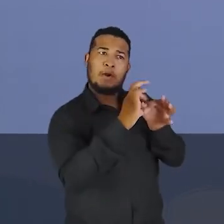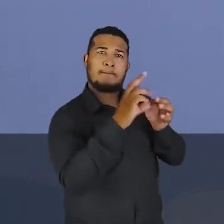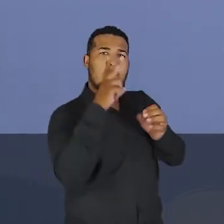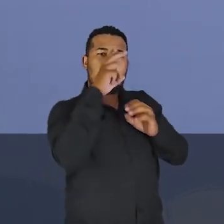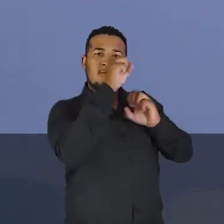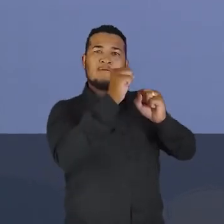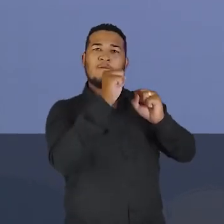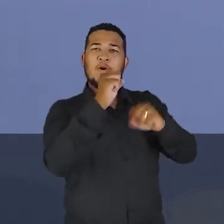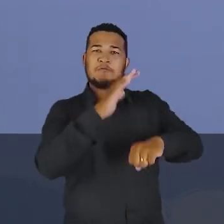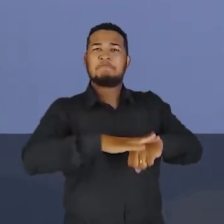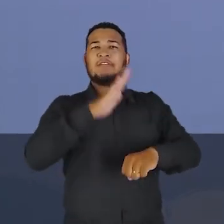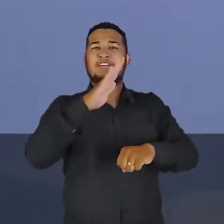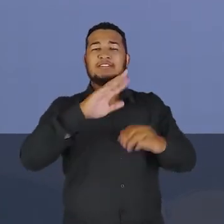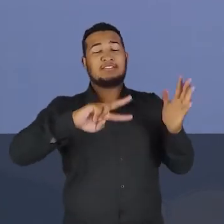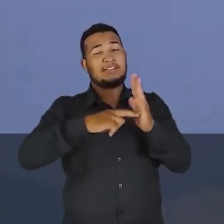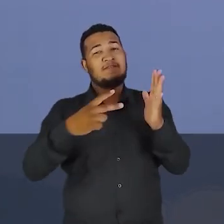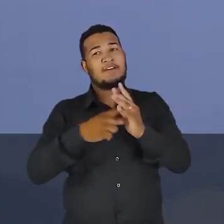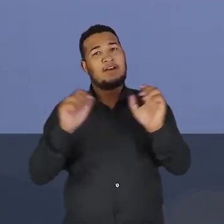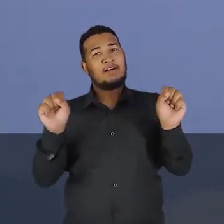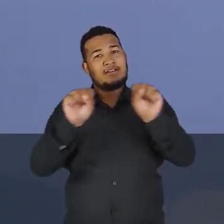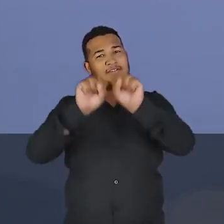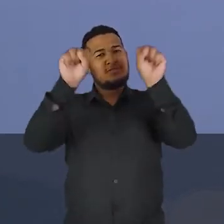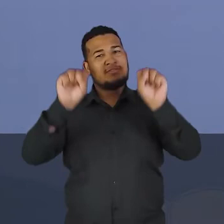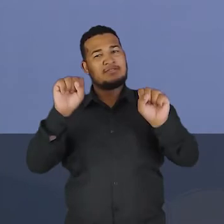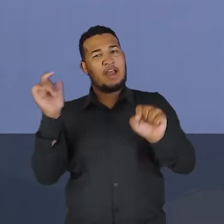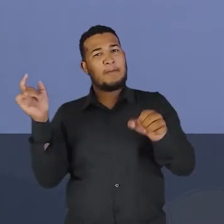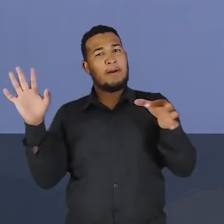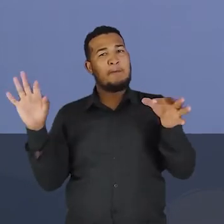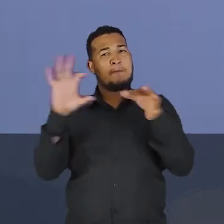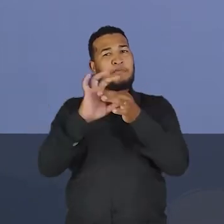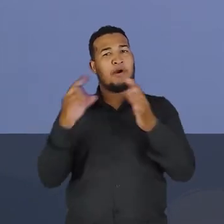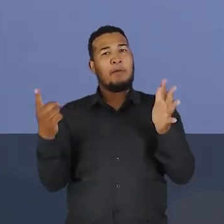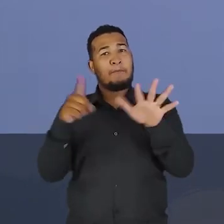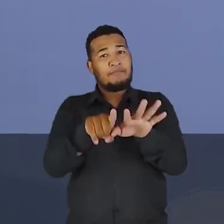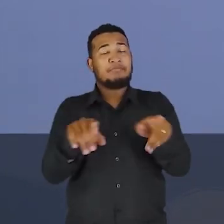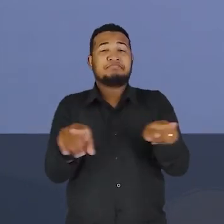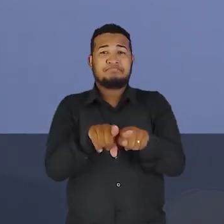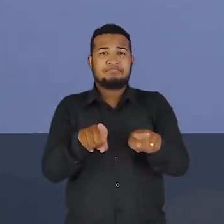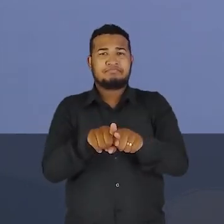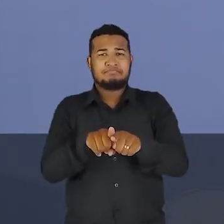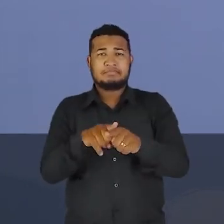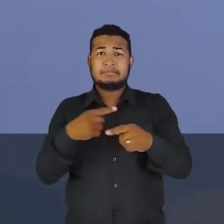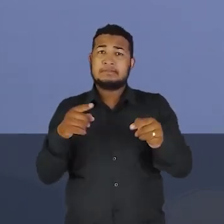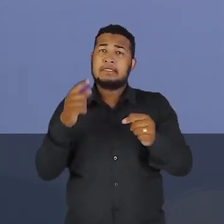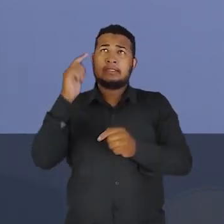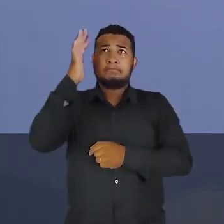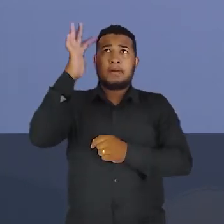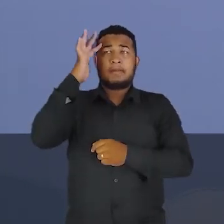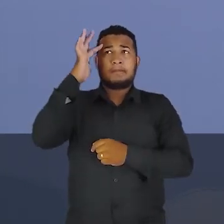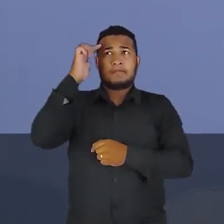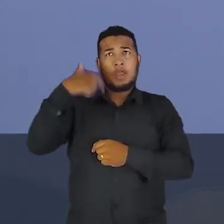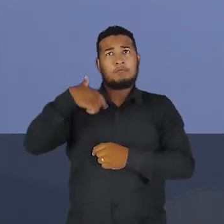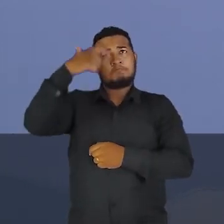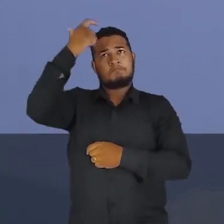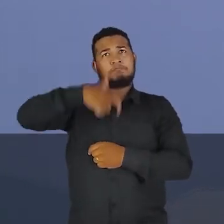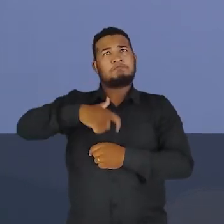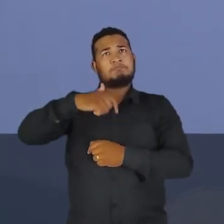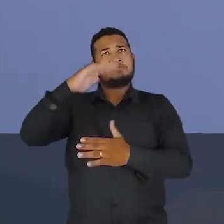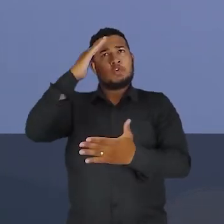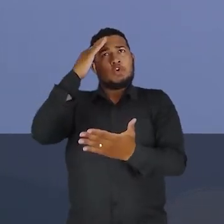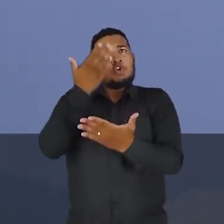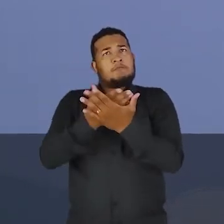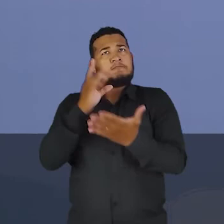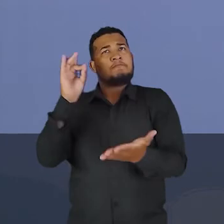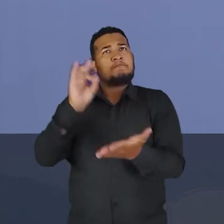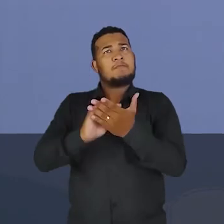sistema. Quando você começa a perceber que você acredita que suas ideias e seus ideais são melhores e